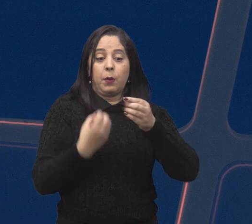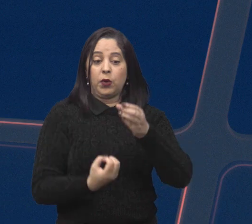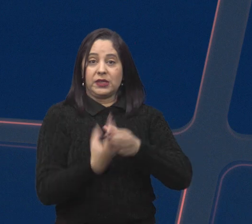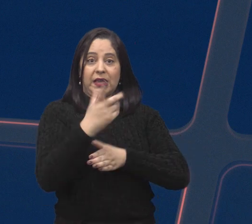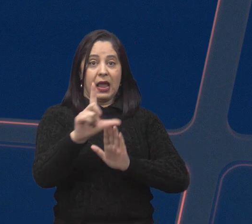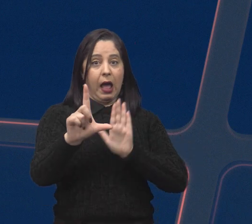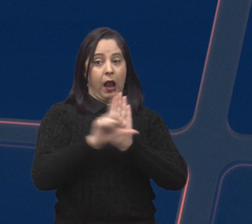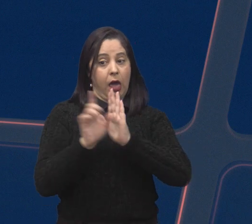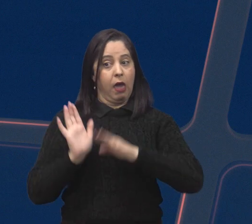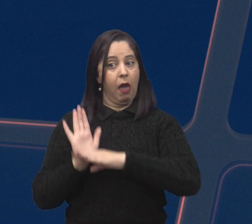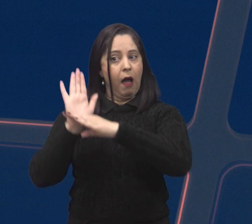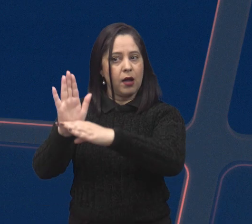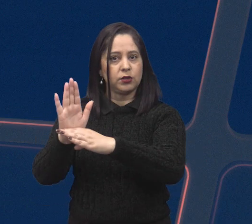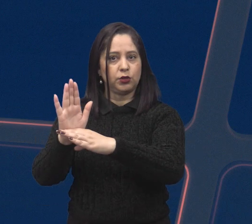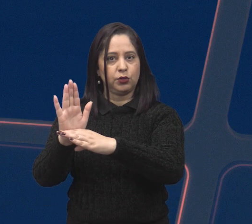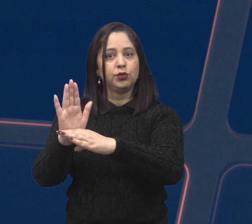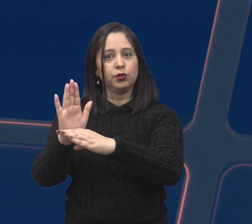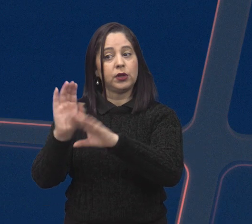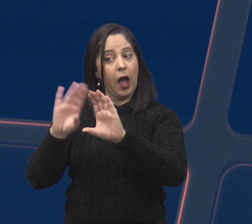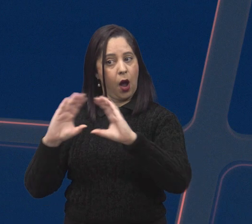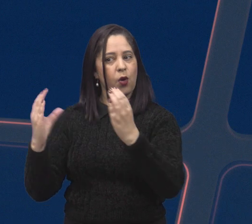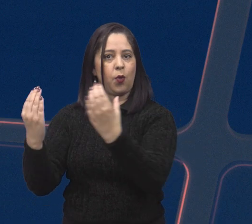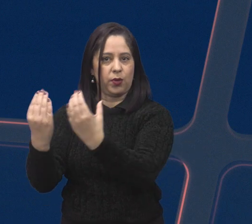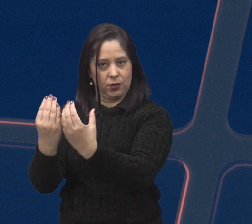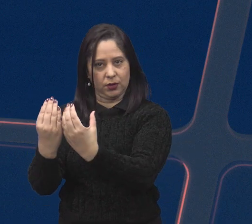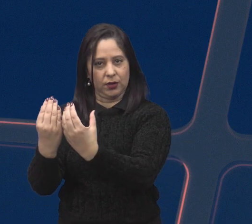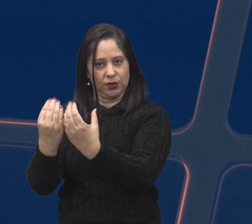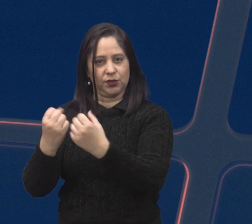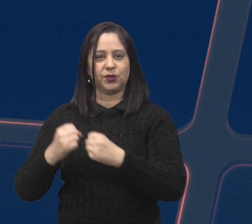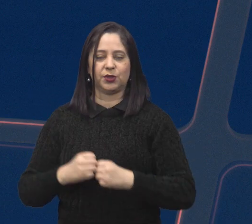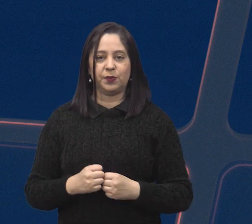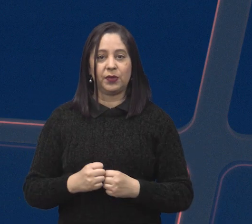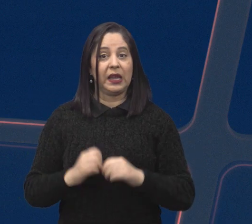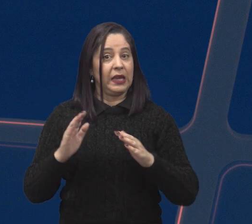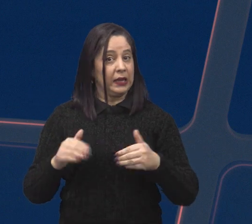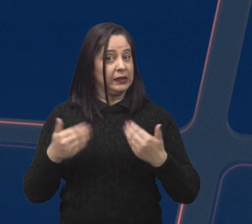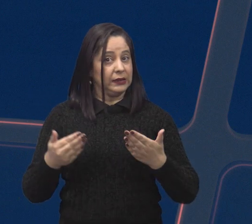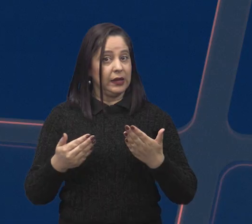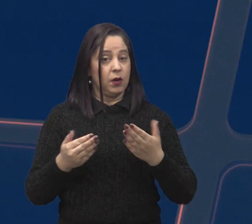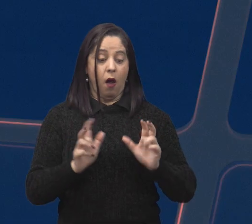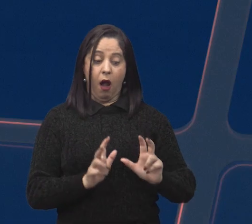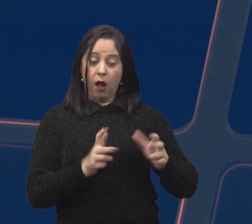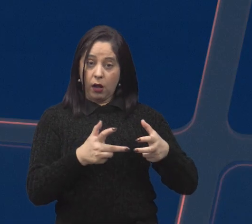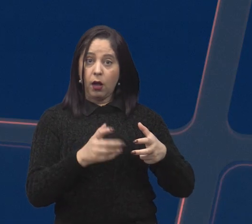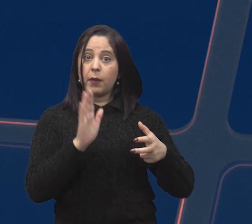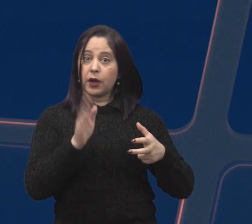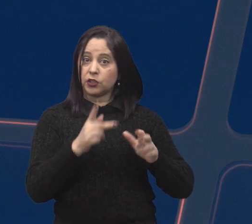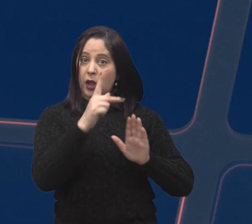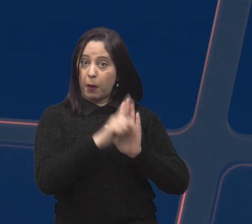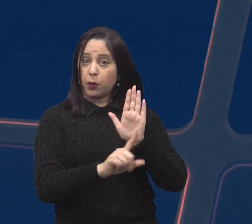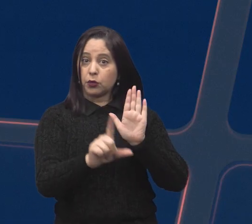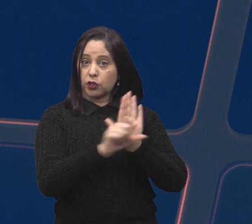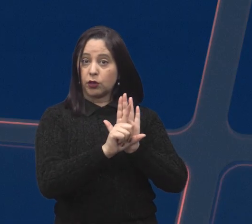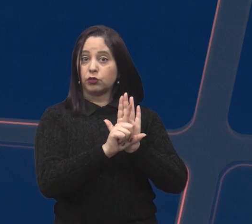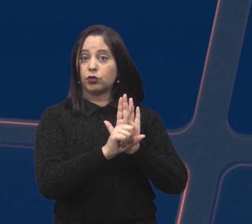que atendam aos interesses coletivos faz parte da rotina dos vereadores. E, nesse sentido, a Câmara acaba de aprovar